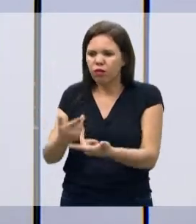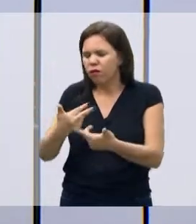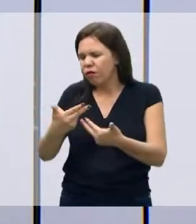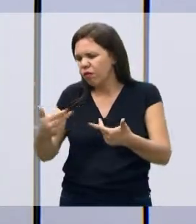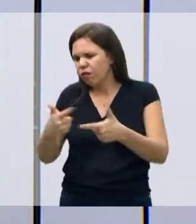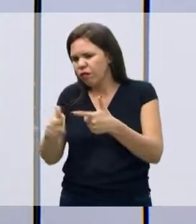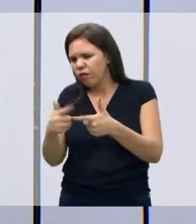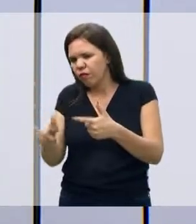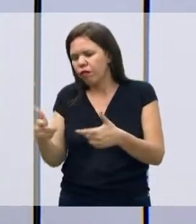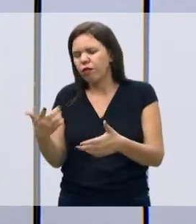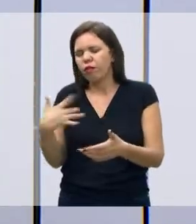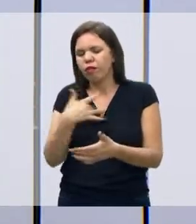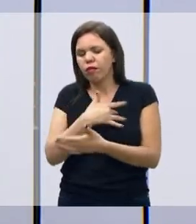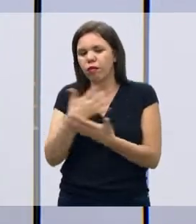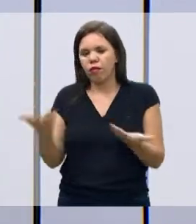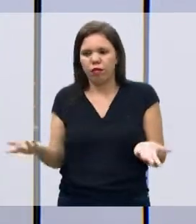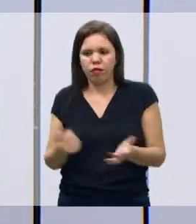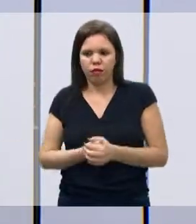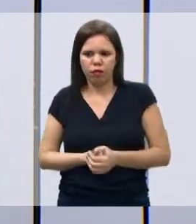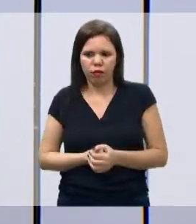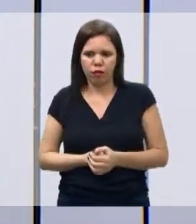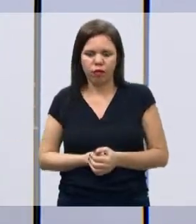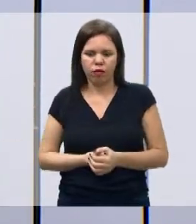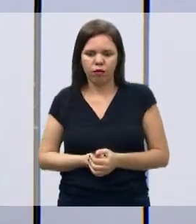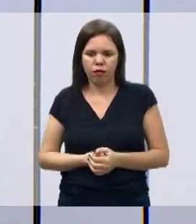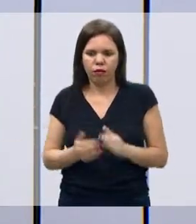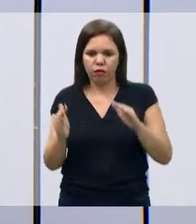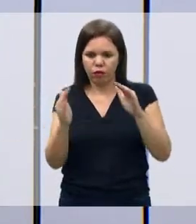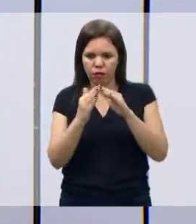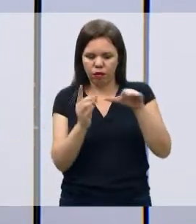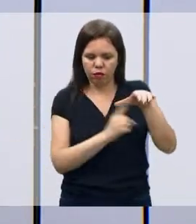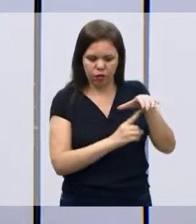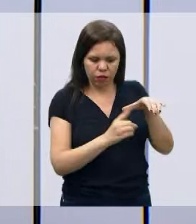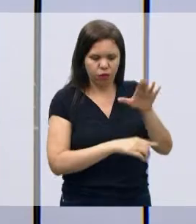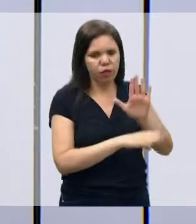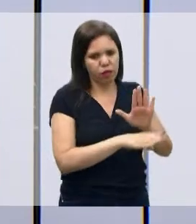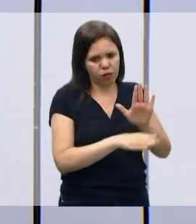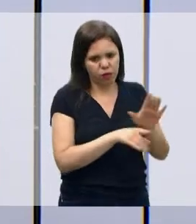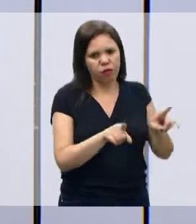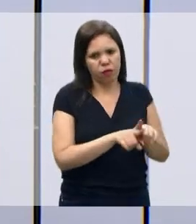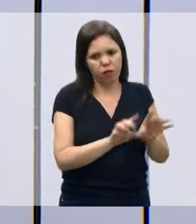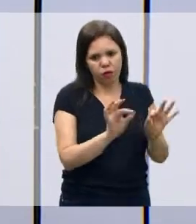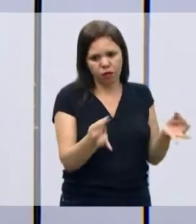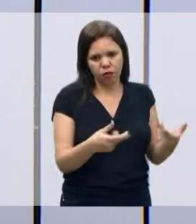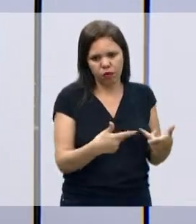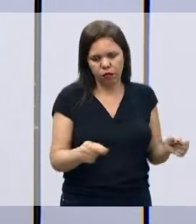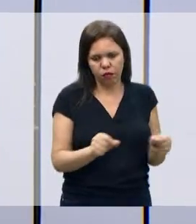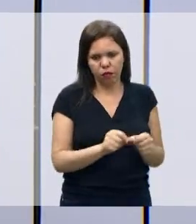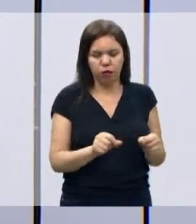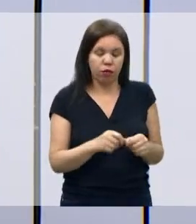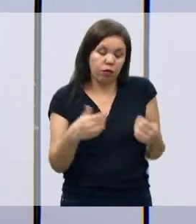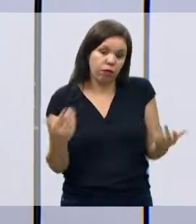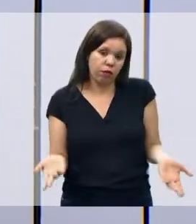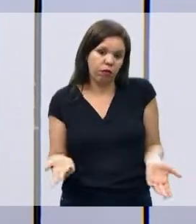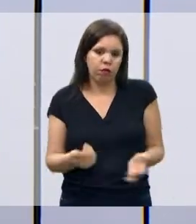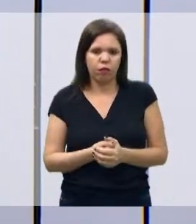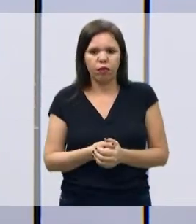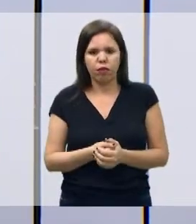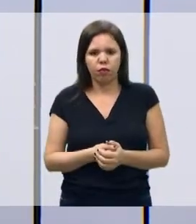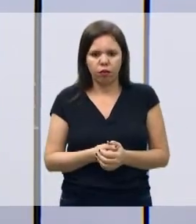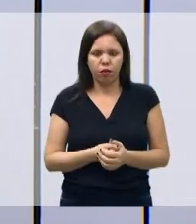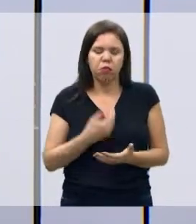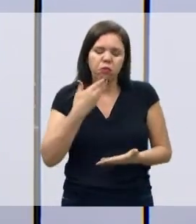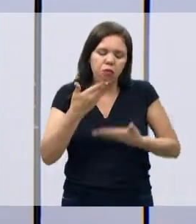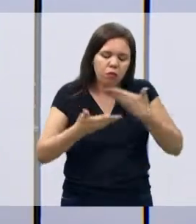E muitas dessas casas, clínicas, elas até ajudam em si o município, desde que o idoso seja